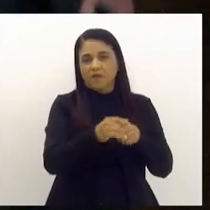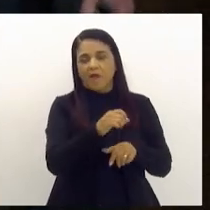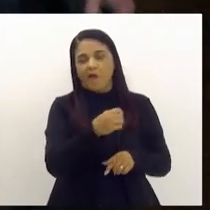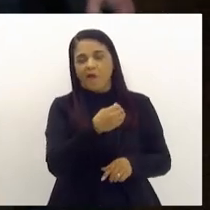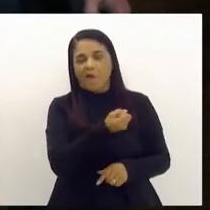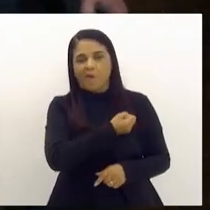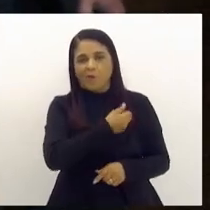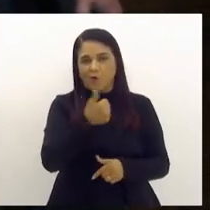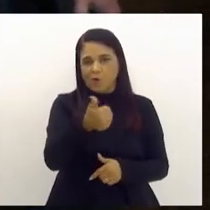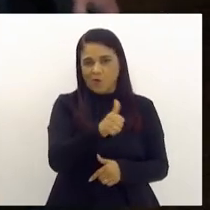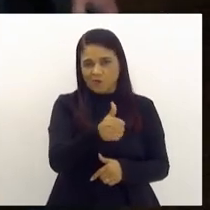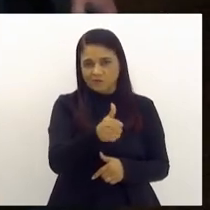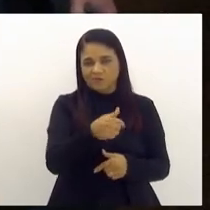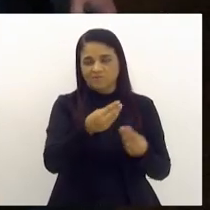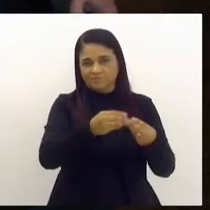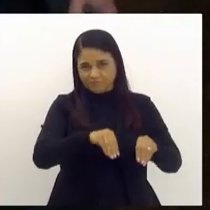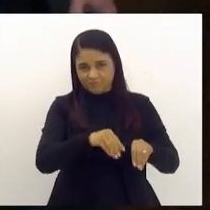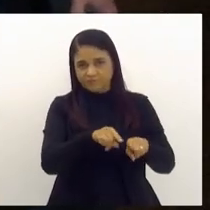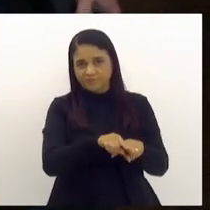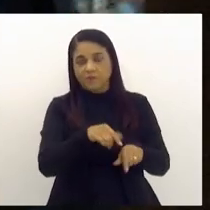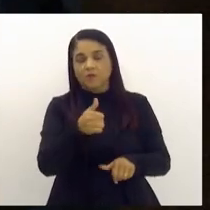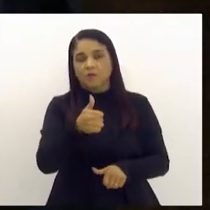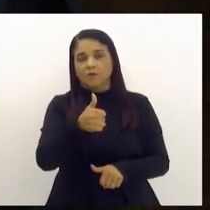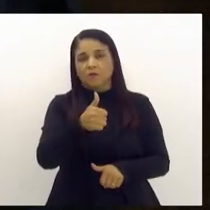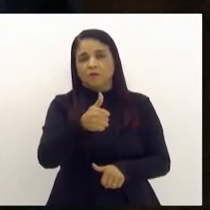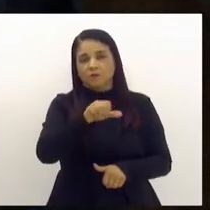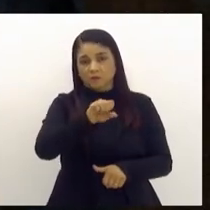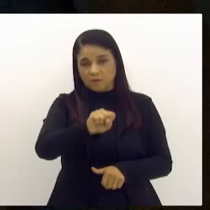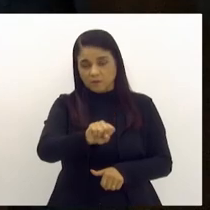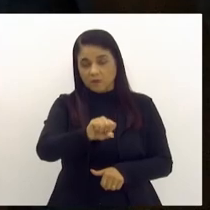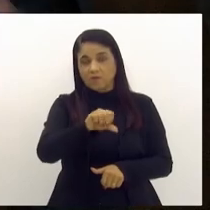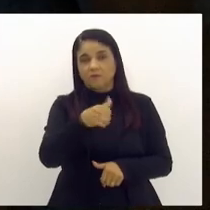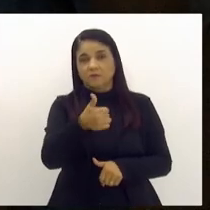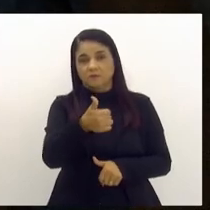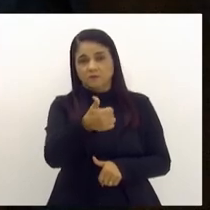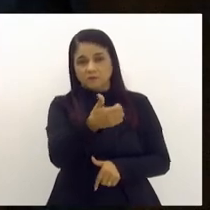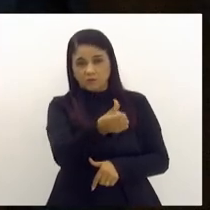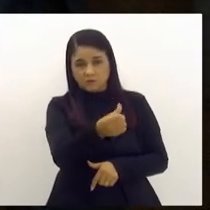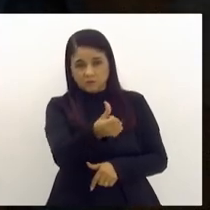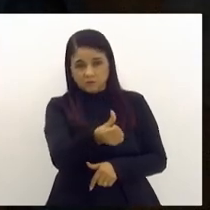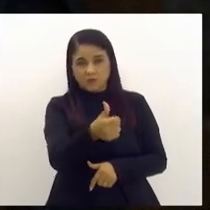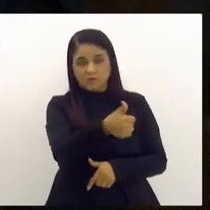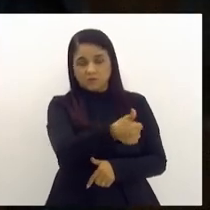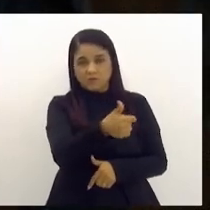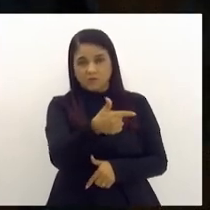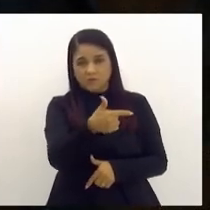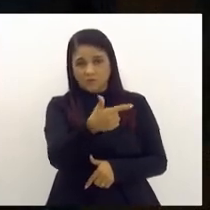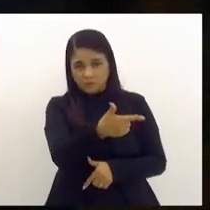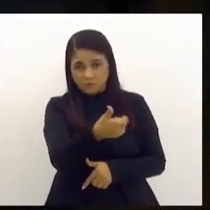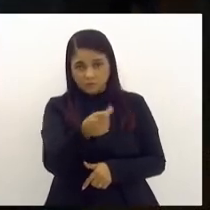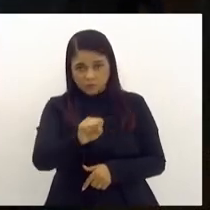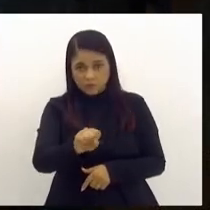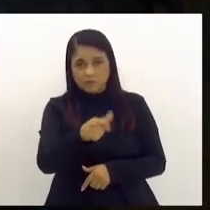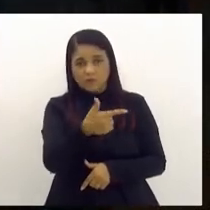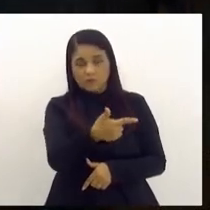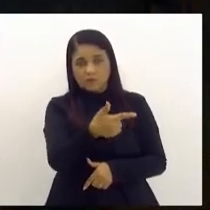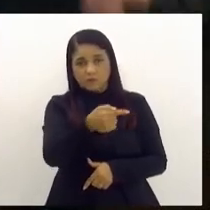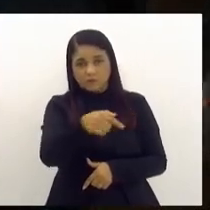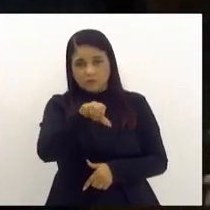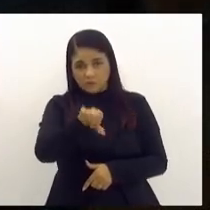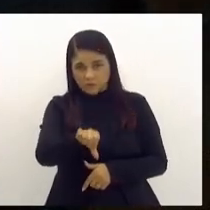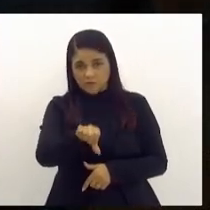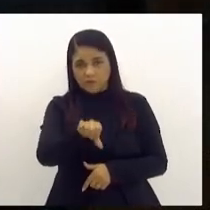números 32, 46, 55, 89, 116, 128, 138 e